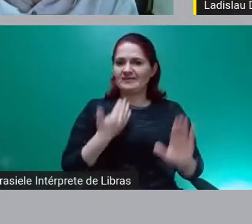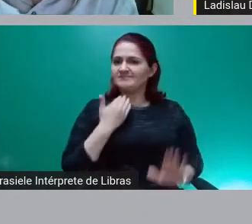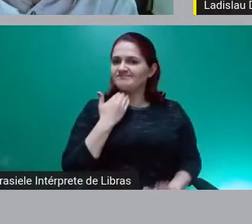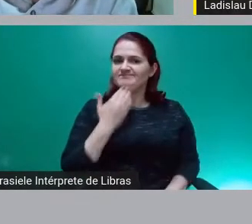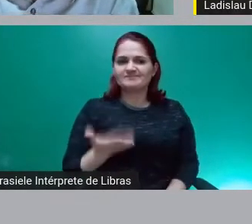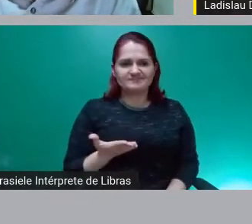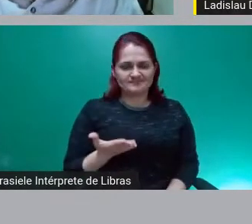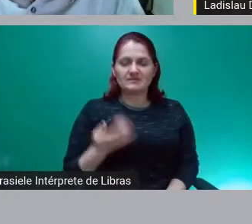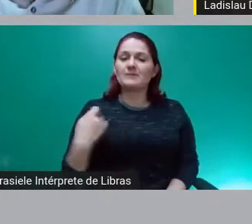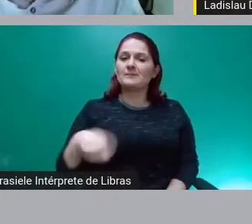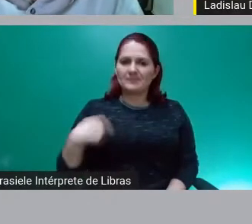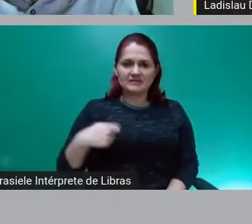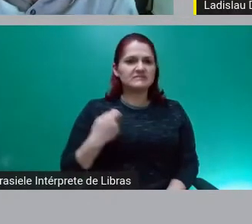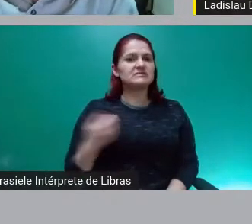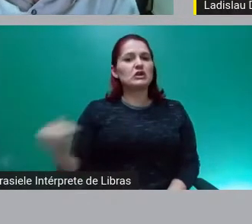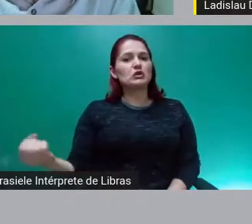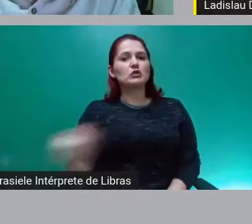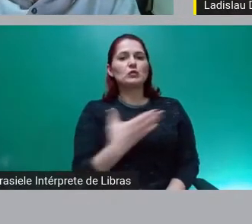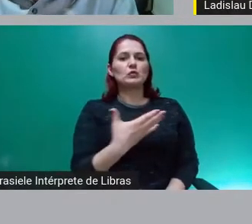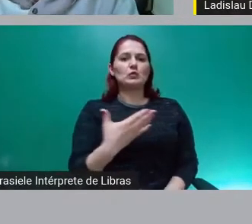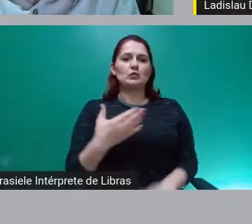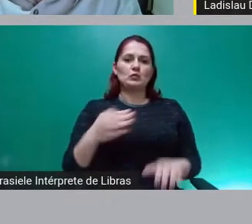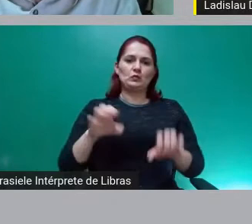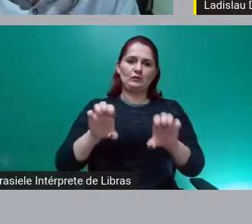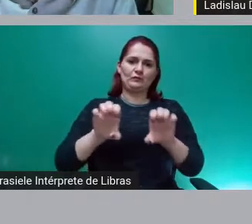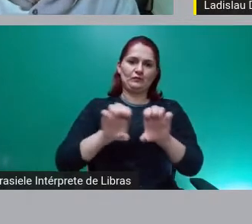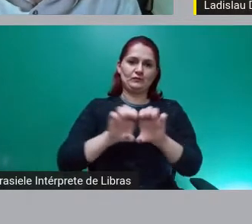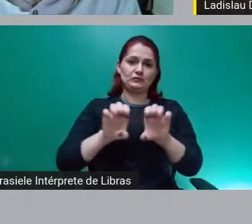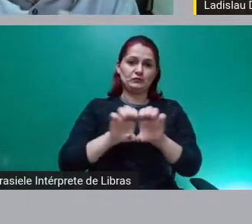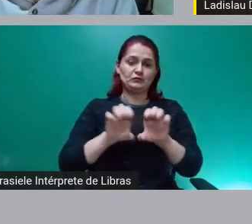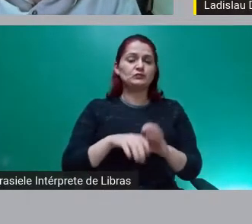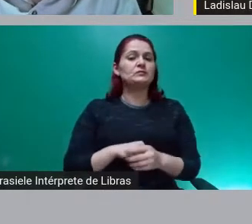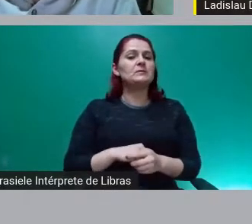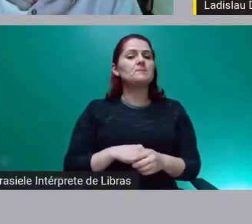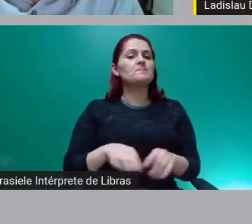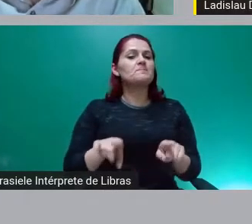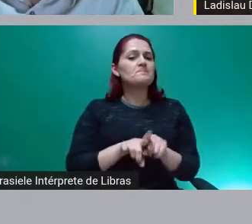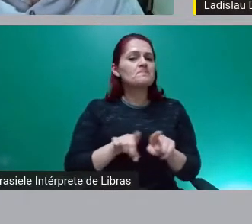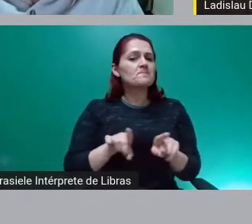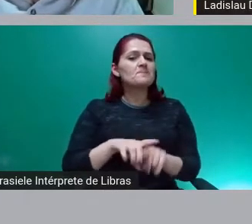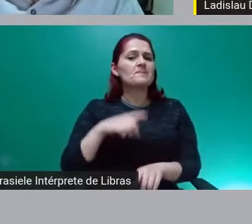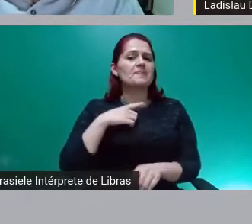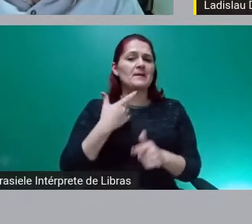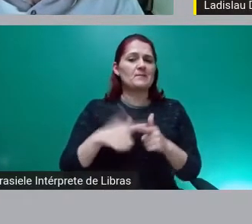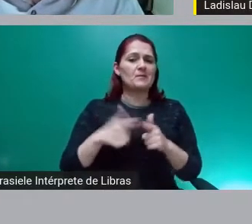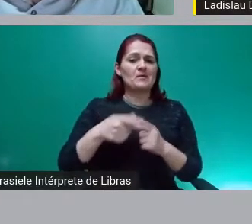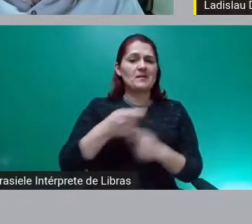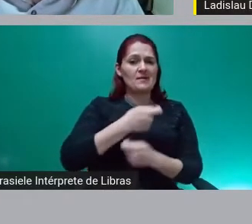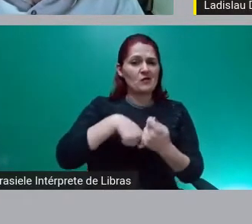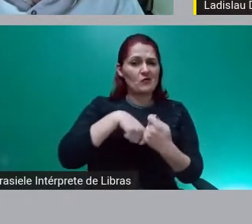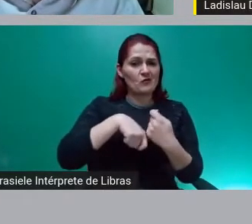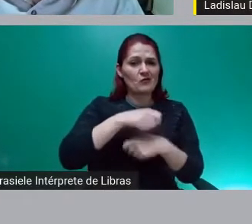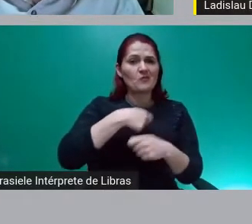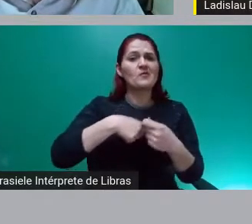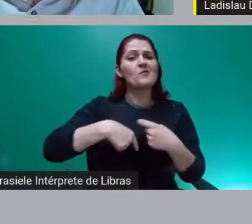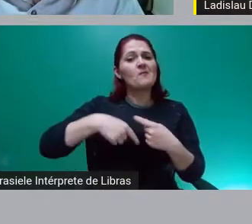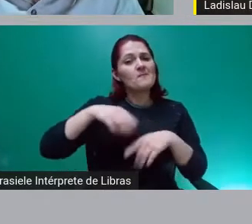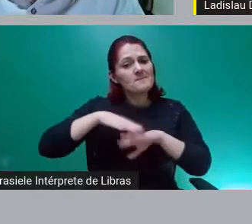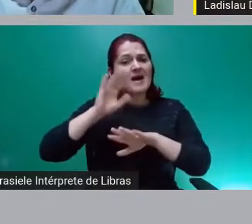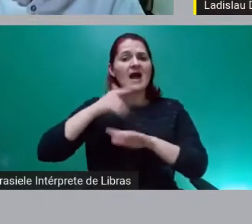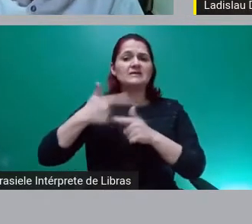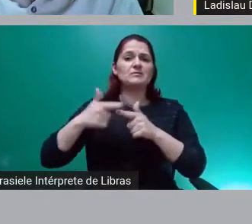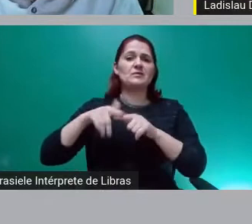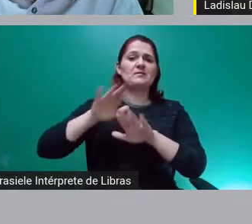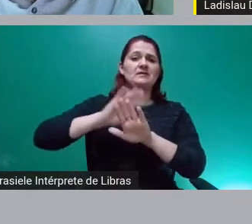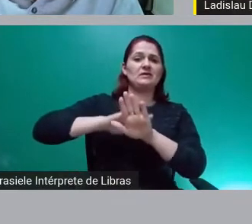Além dos problemas econômicos, toda a questão cultural, política, ideológica, tudo tem que ser superado.